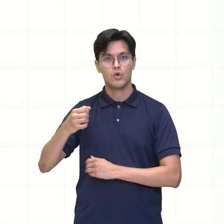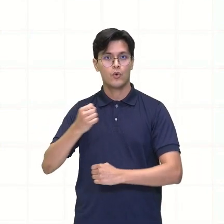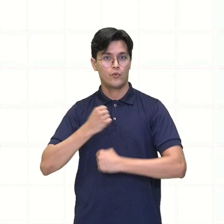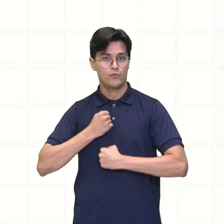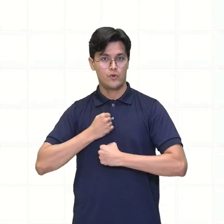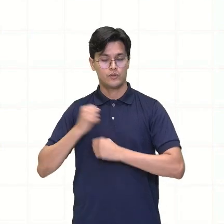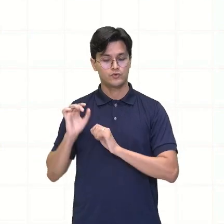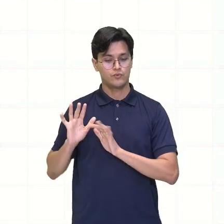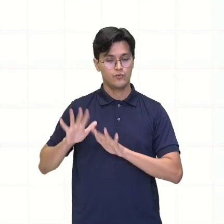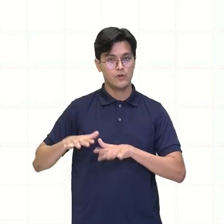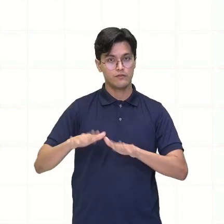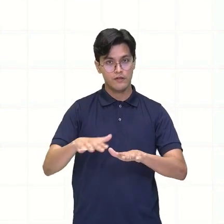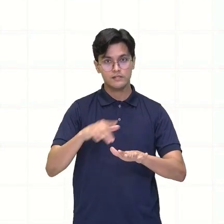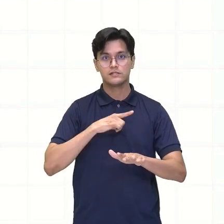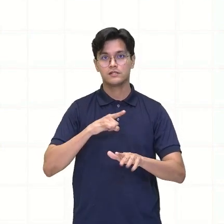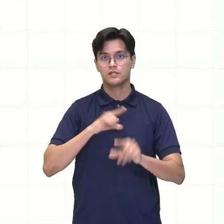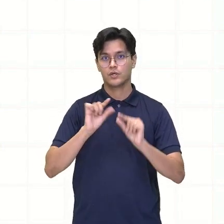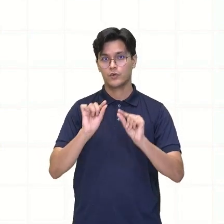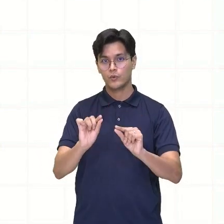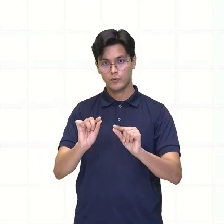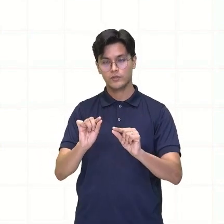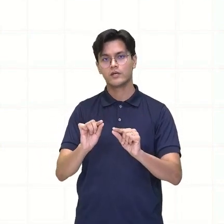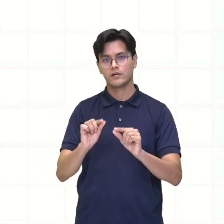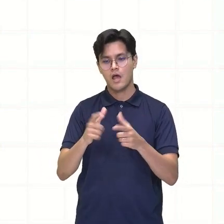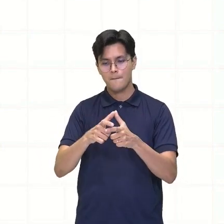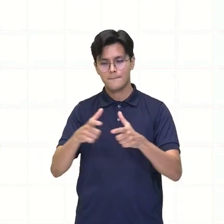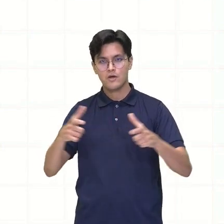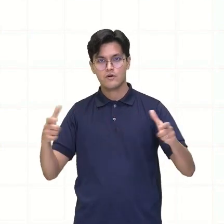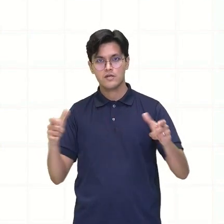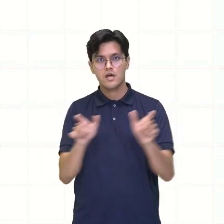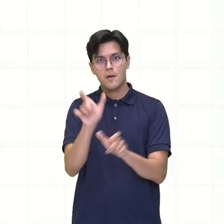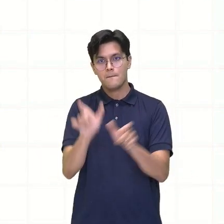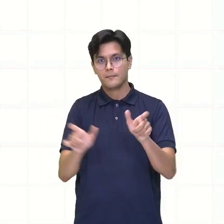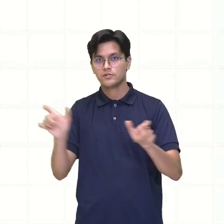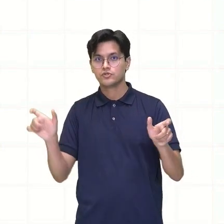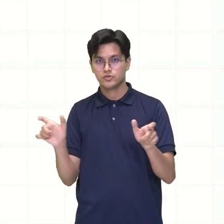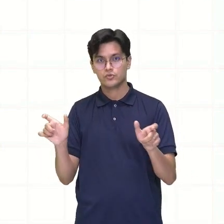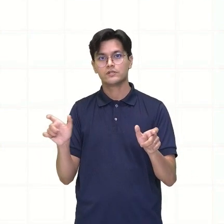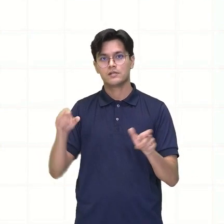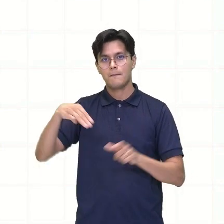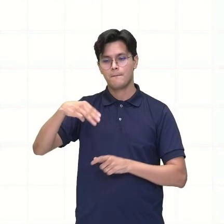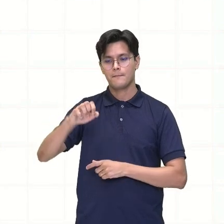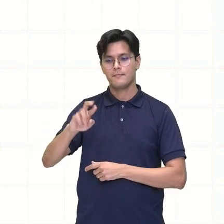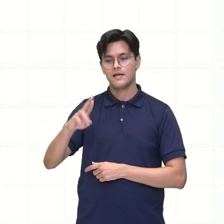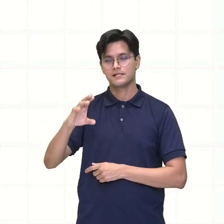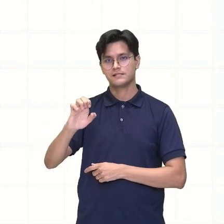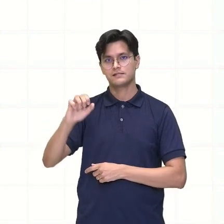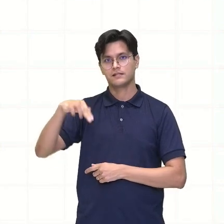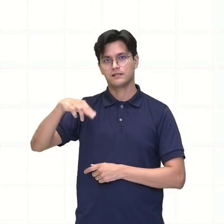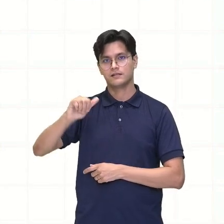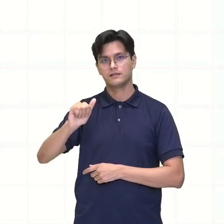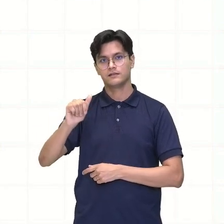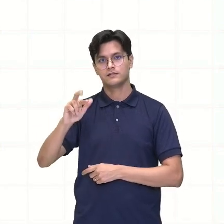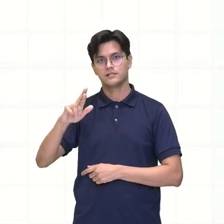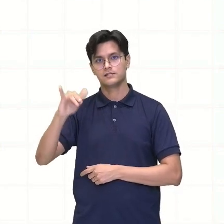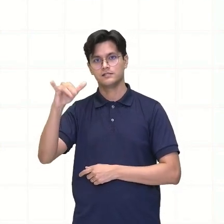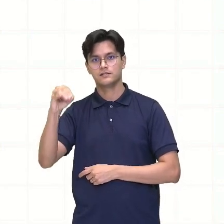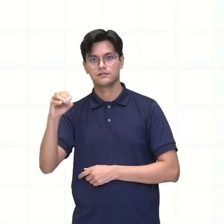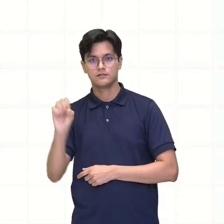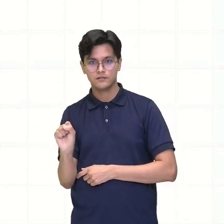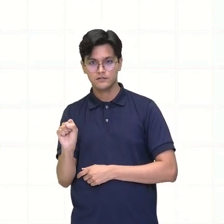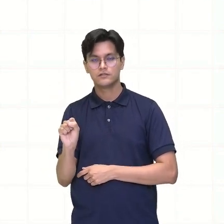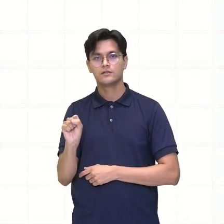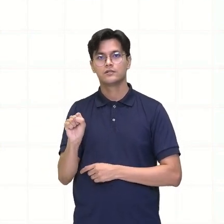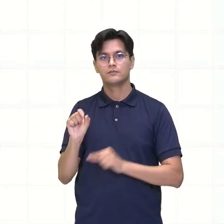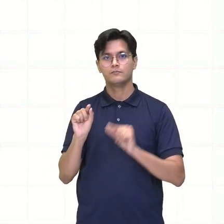europeus eram constituídos, em sua grande maioria, por mercenários. Então, vocês estão observando aqui, nós